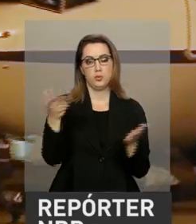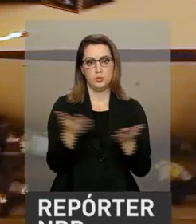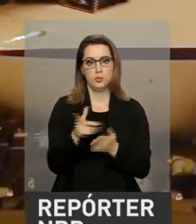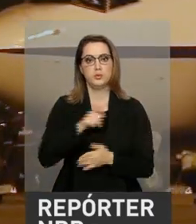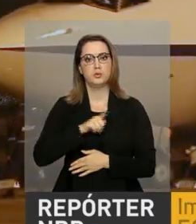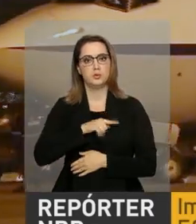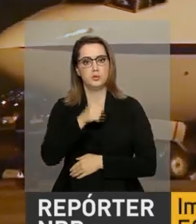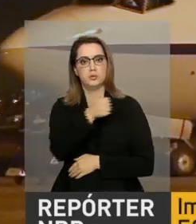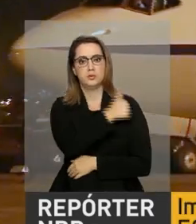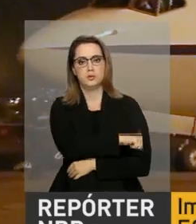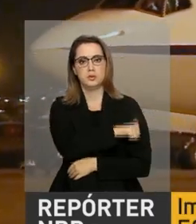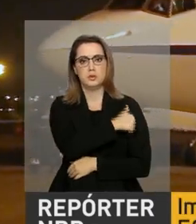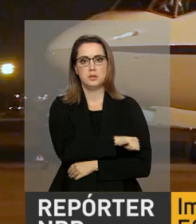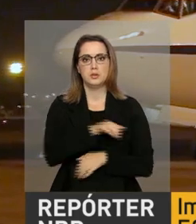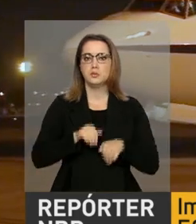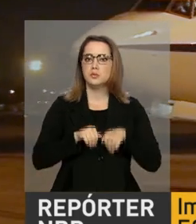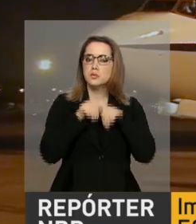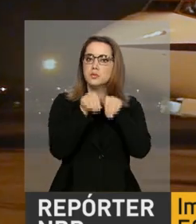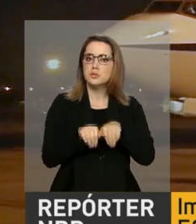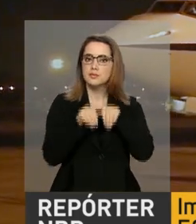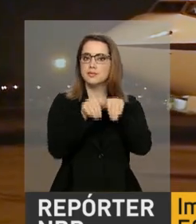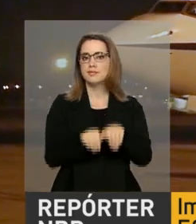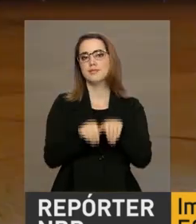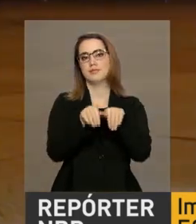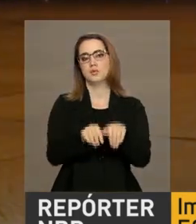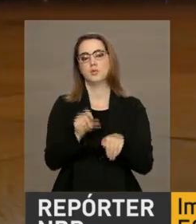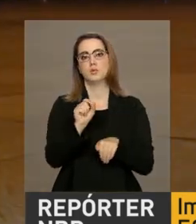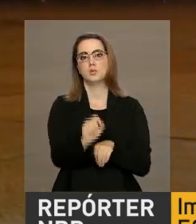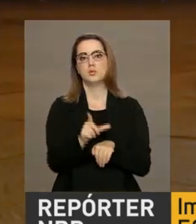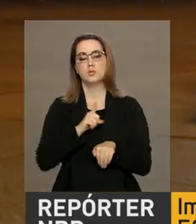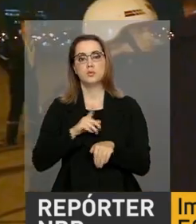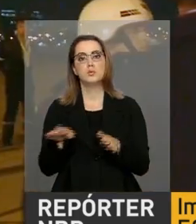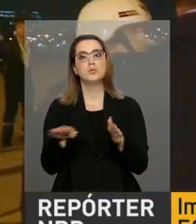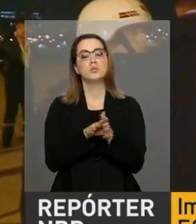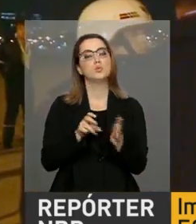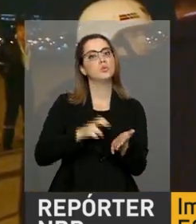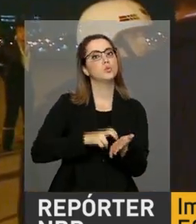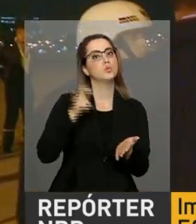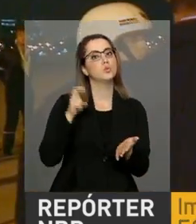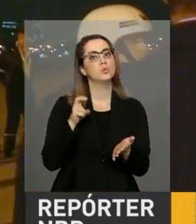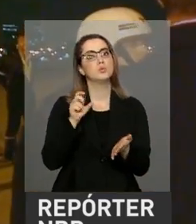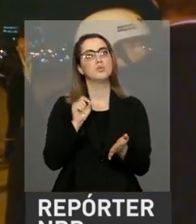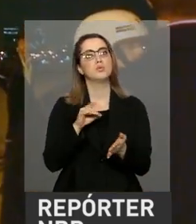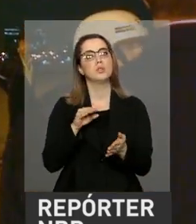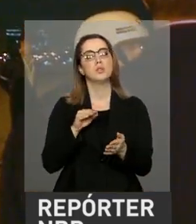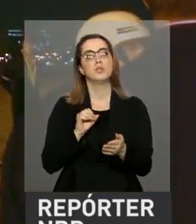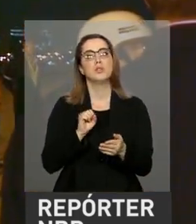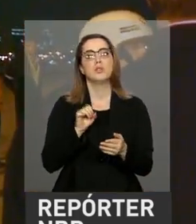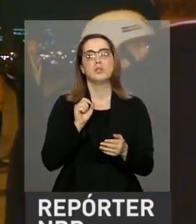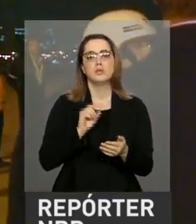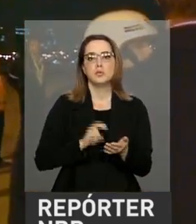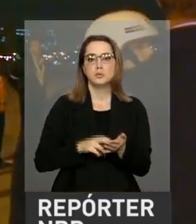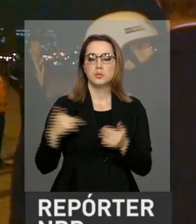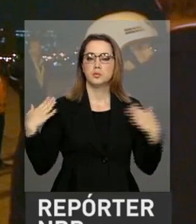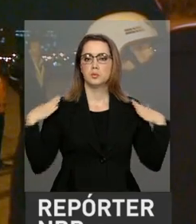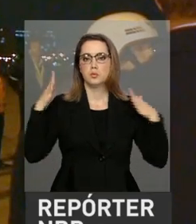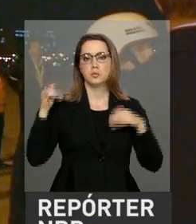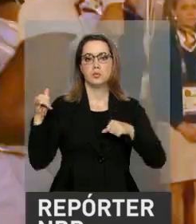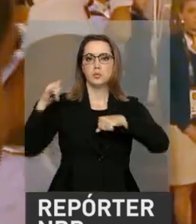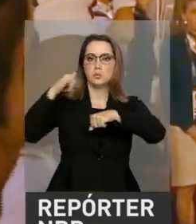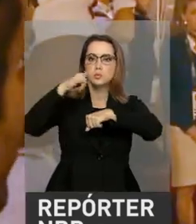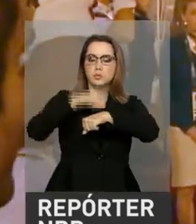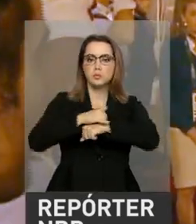governador geral da Austrália Peter k Grove que desembarcou na madrugada desta quarta-feira a bordo do avião da da Força Aérea